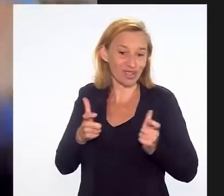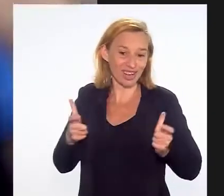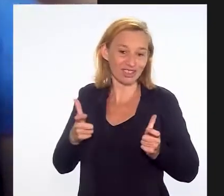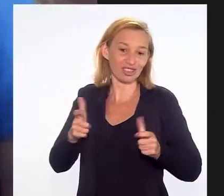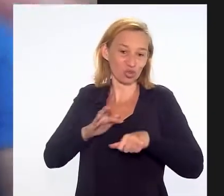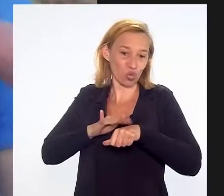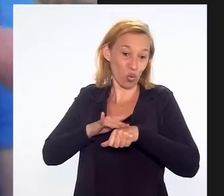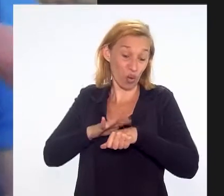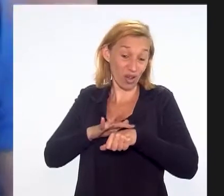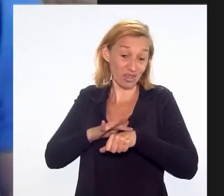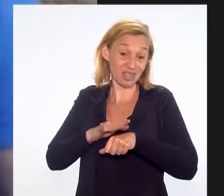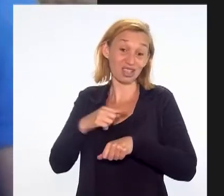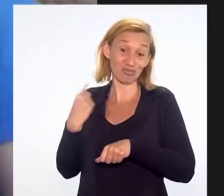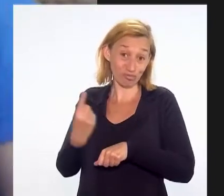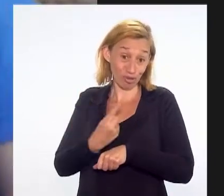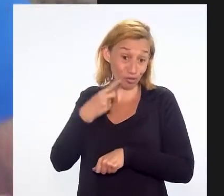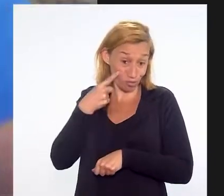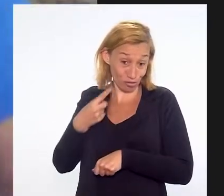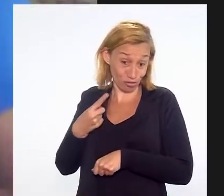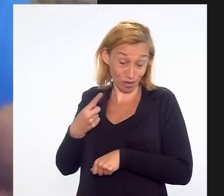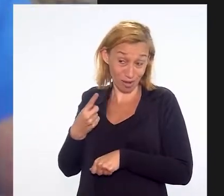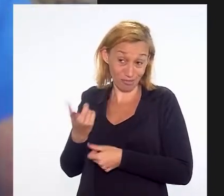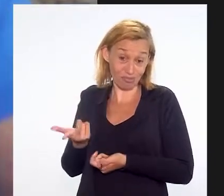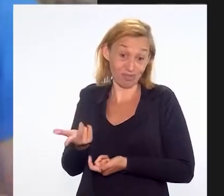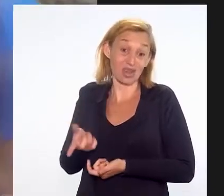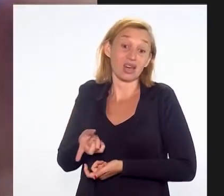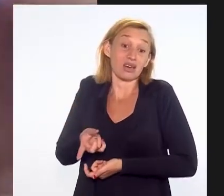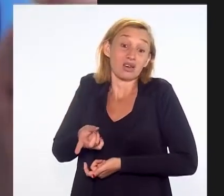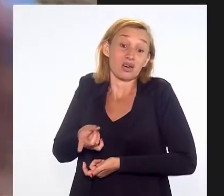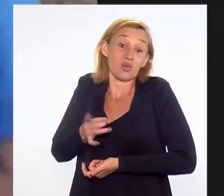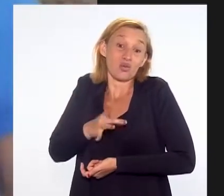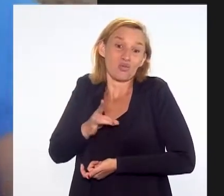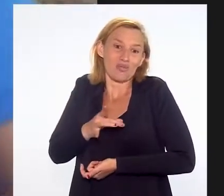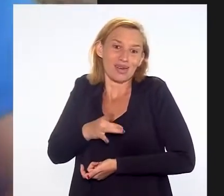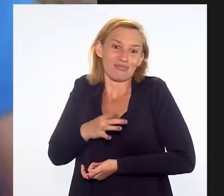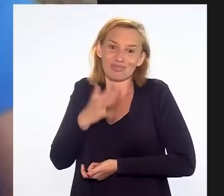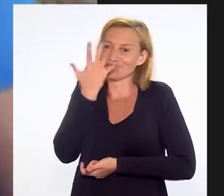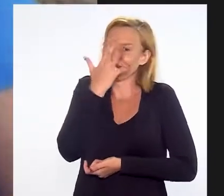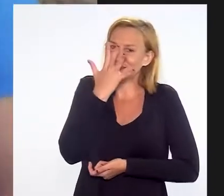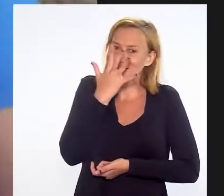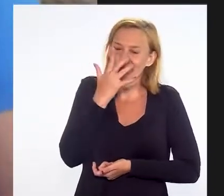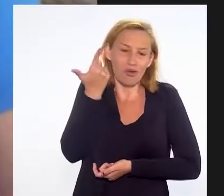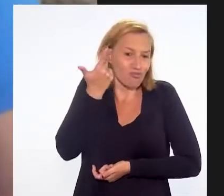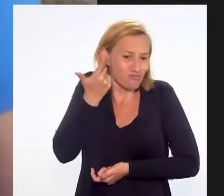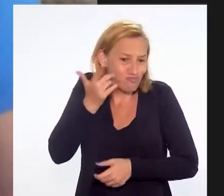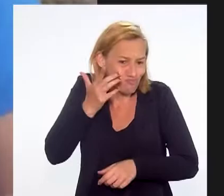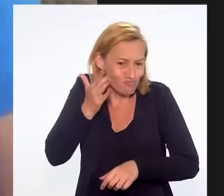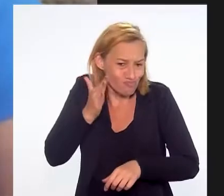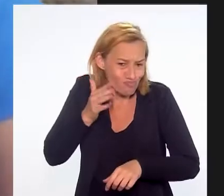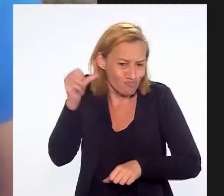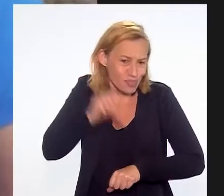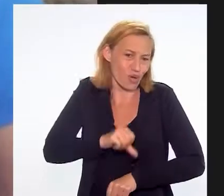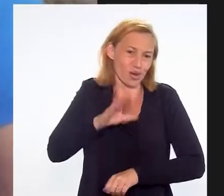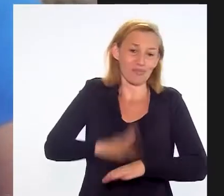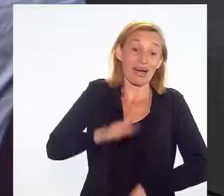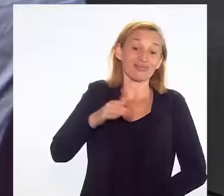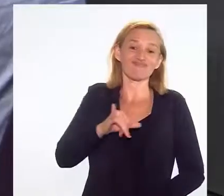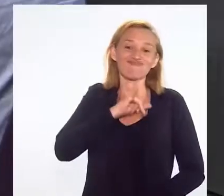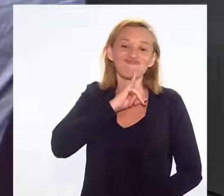gente teve muita aglomeração, e a gente está caminhando assim com receio de que no carnaval isso se